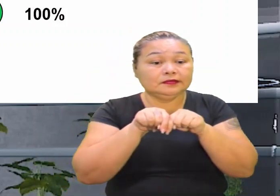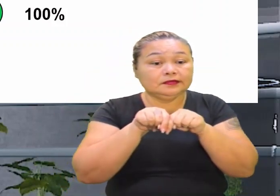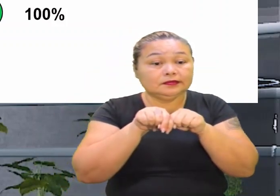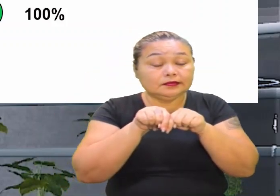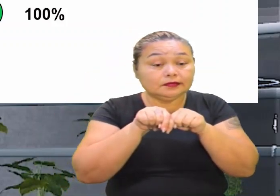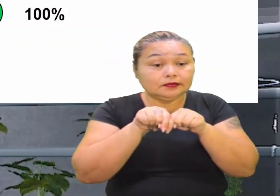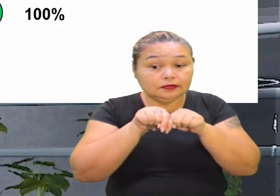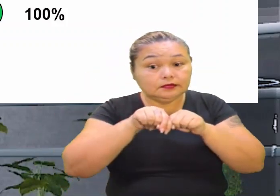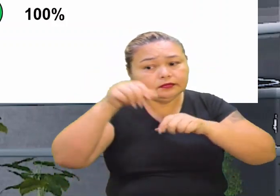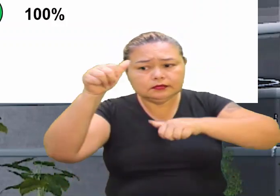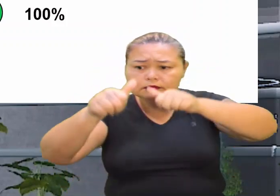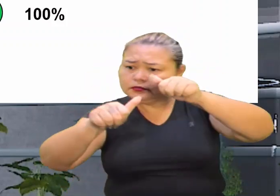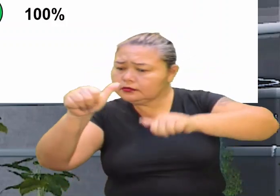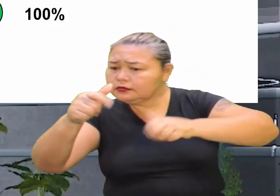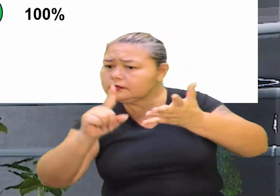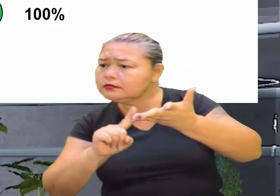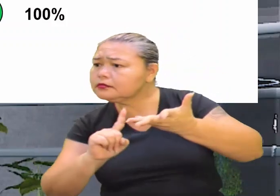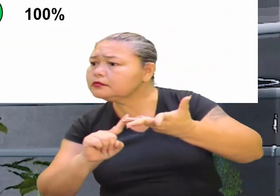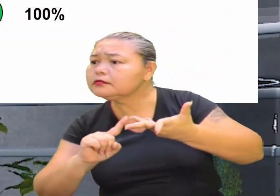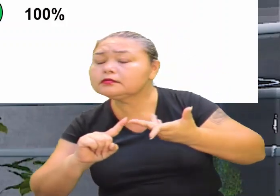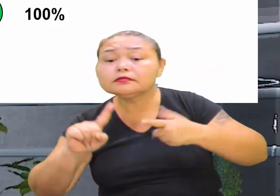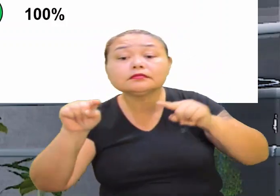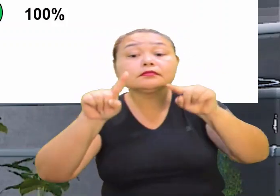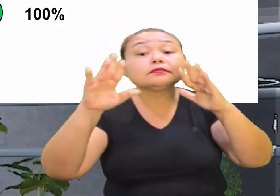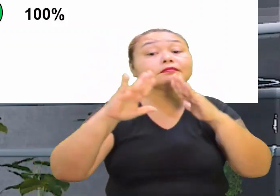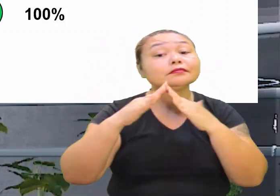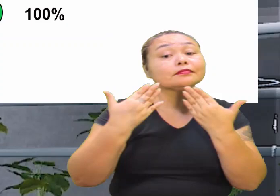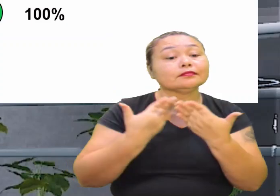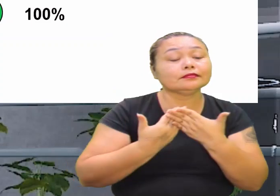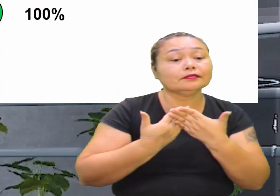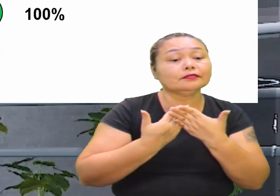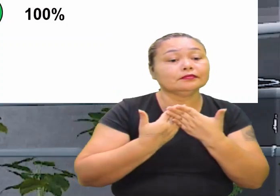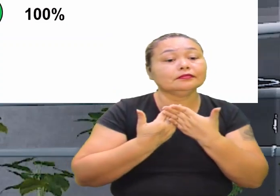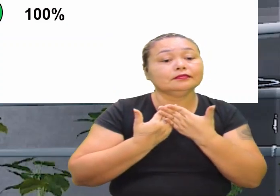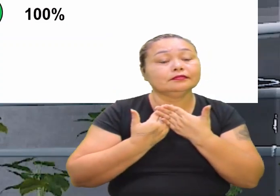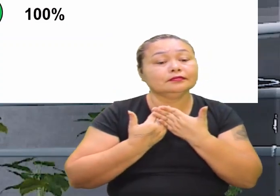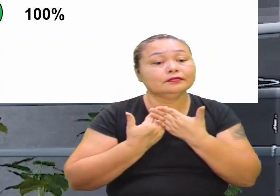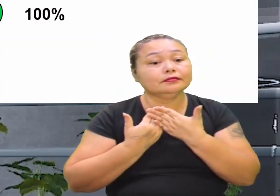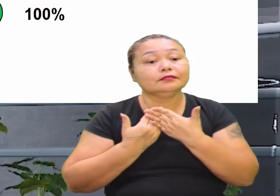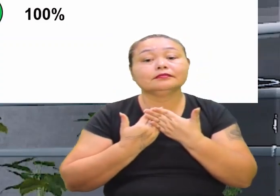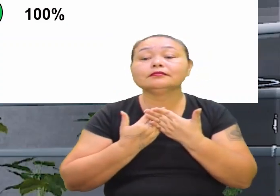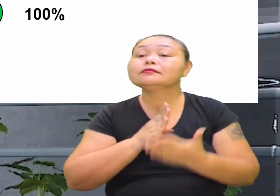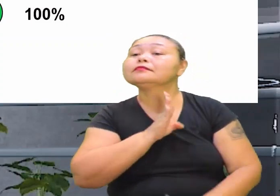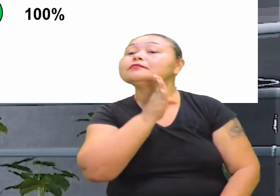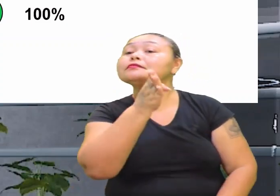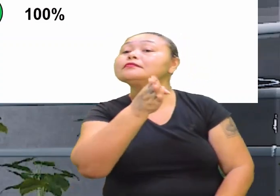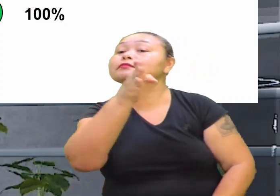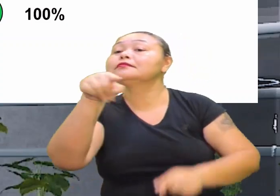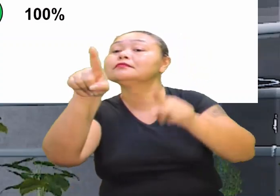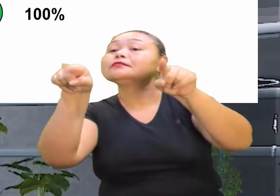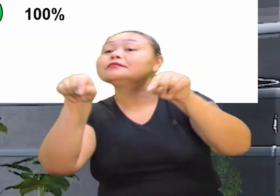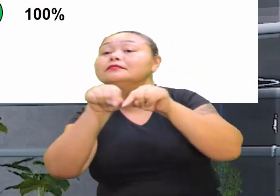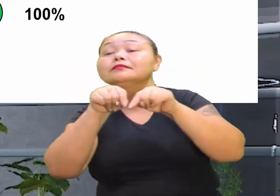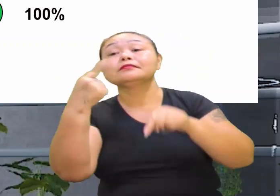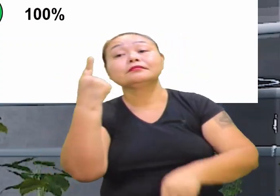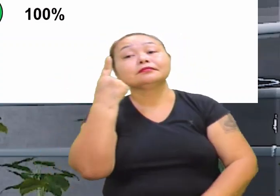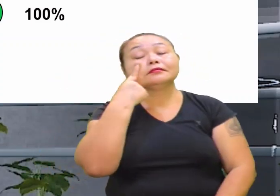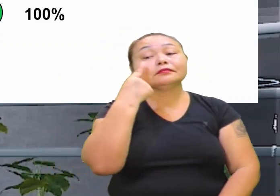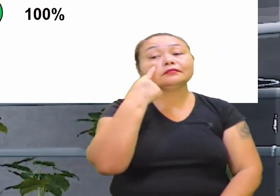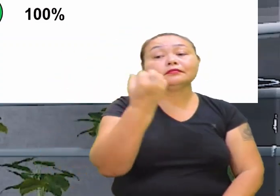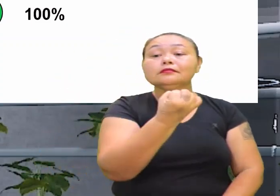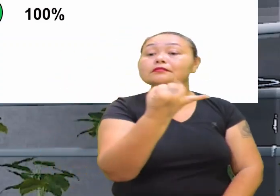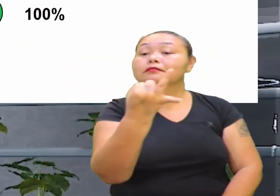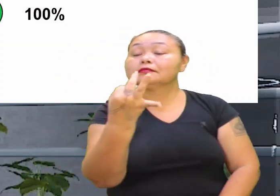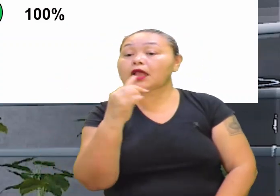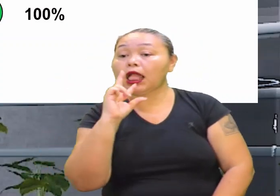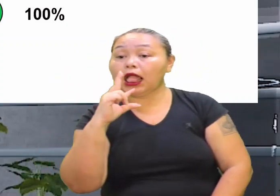fazem um levantamento aí na escola. Vão em cada sala verificar quantos estudantes